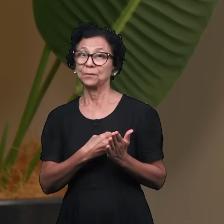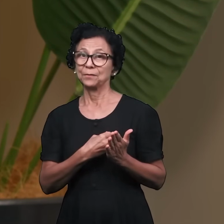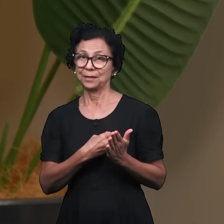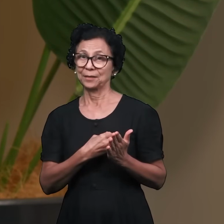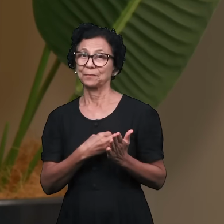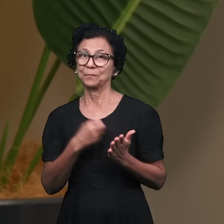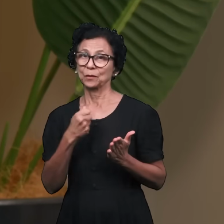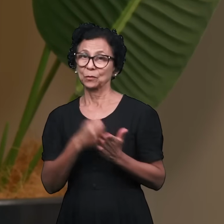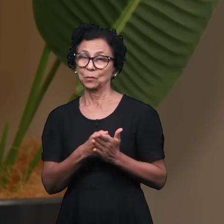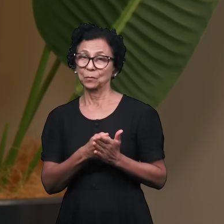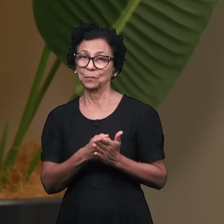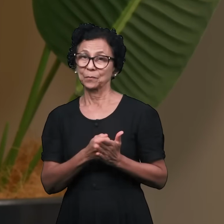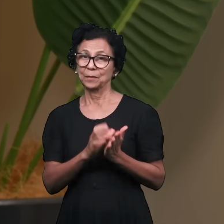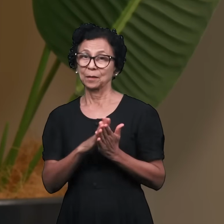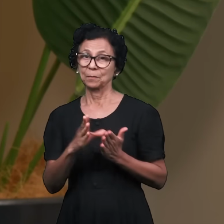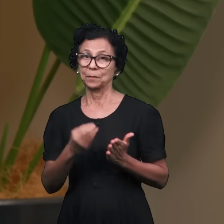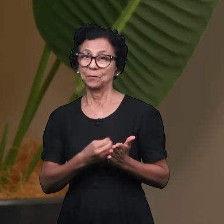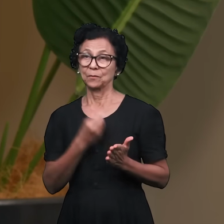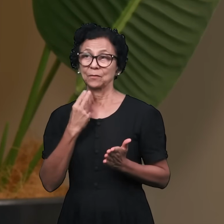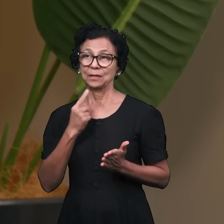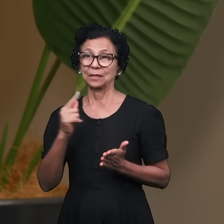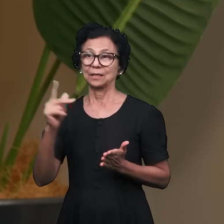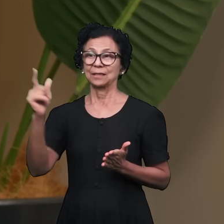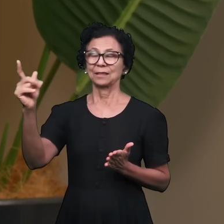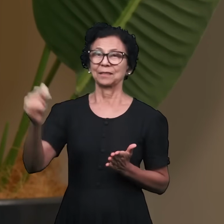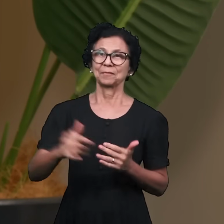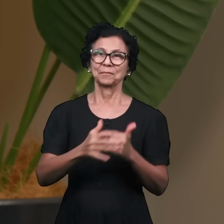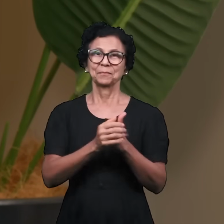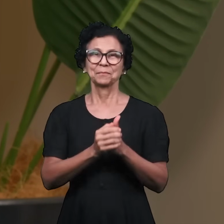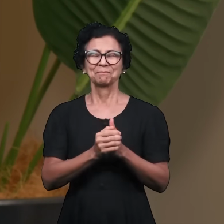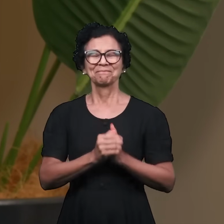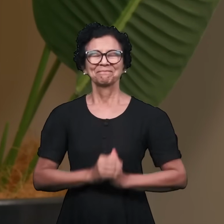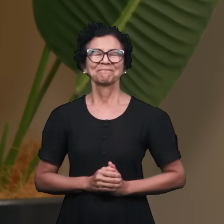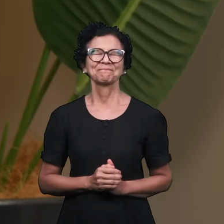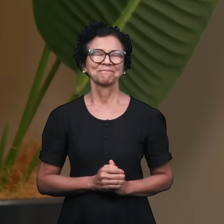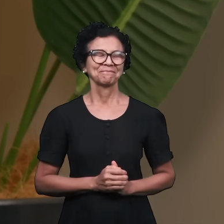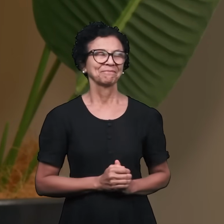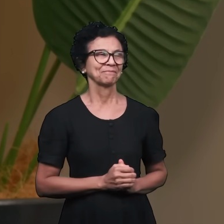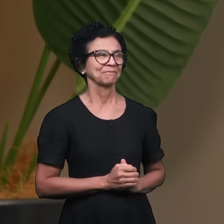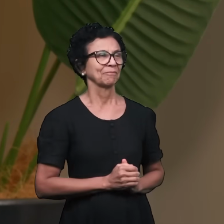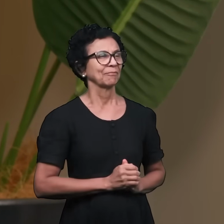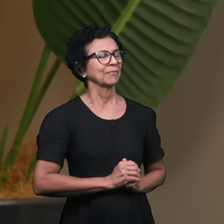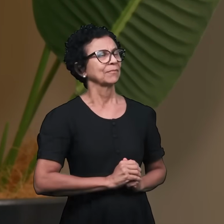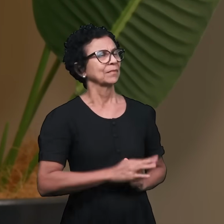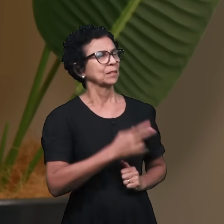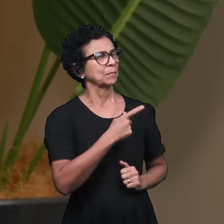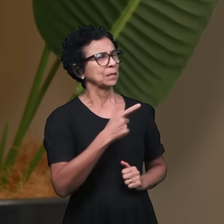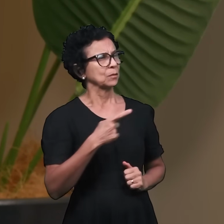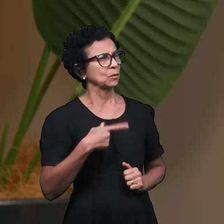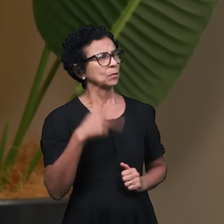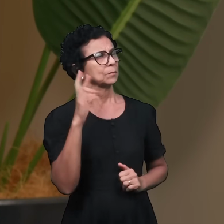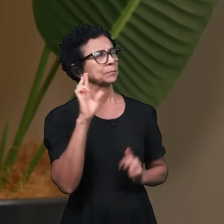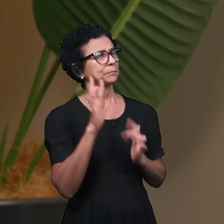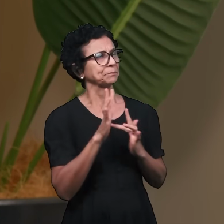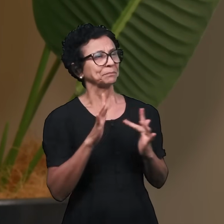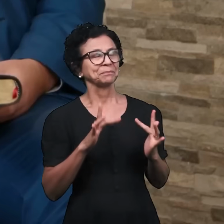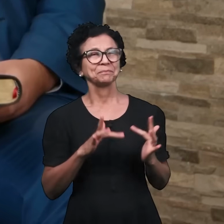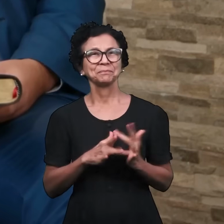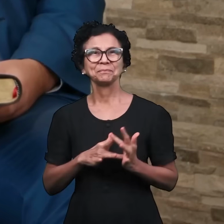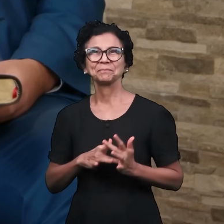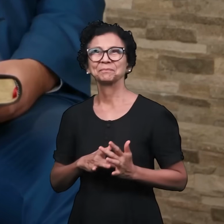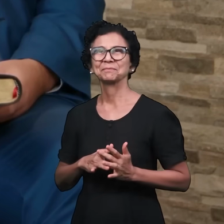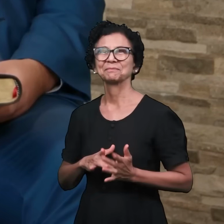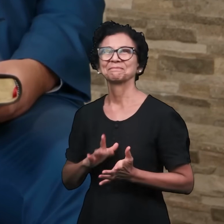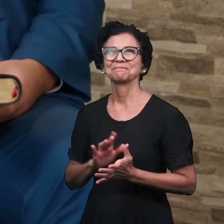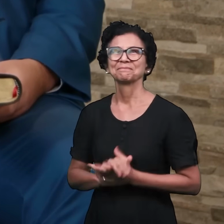Deus dura para todo sempre. Amém? Meus amados, eu quero despedir dos pastores com a paz do Senhor Jesus.